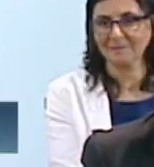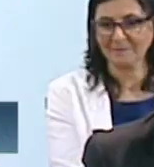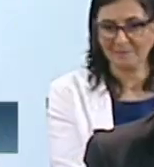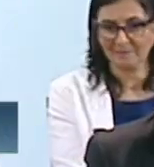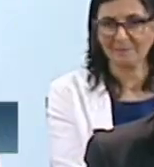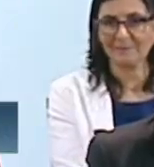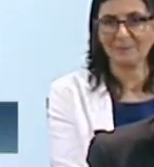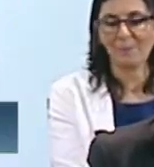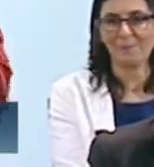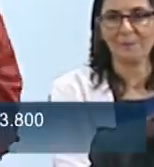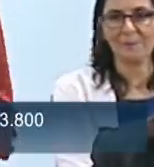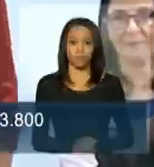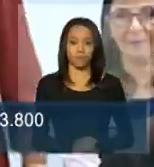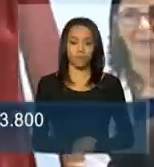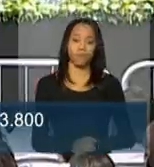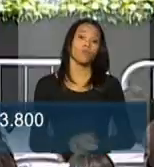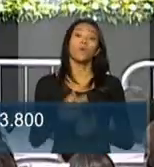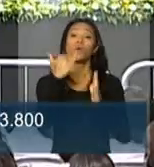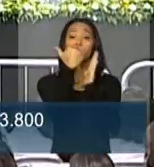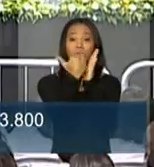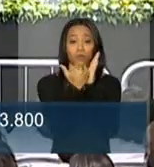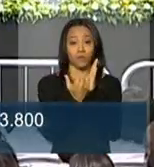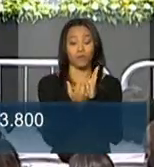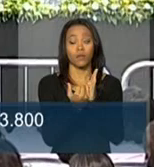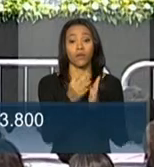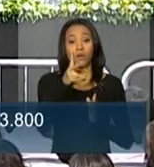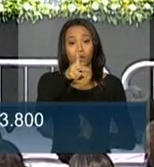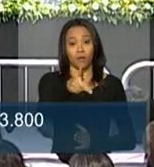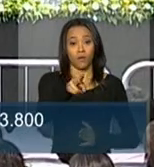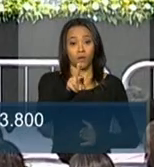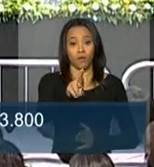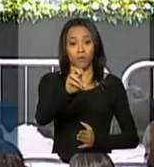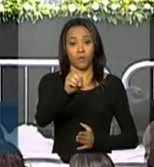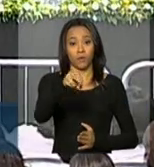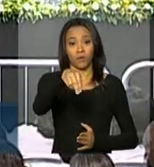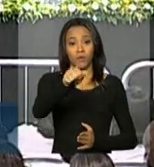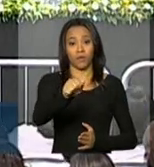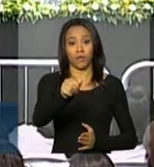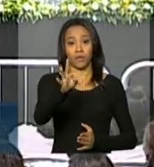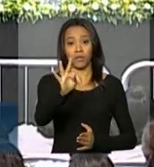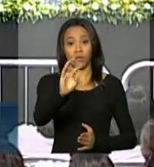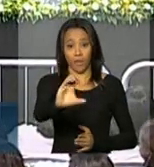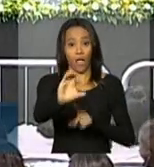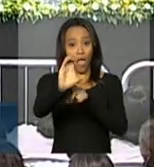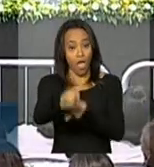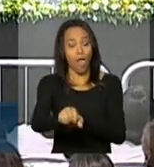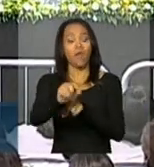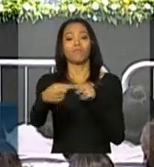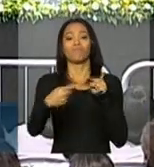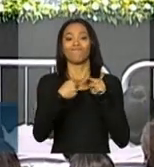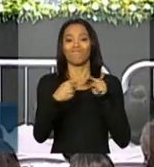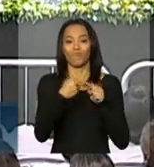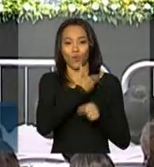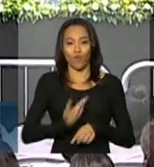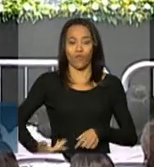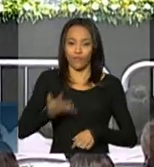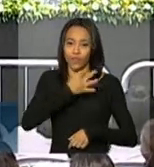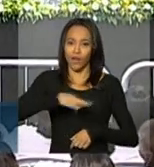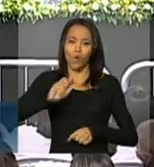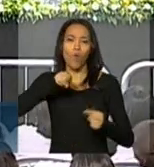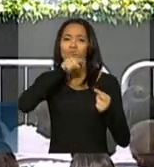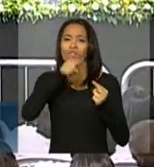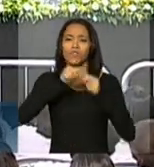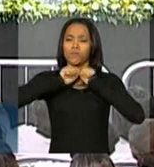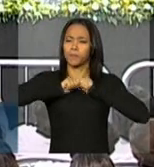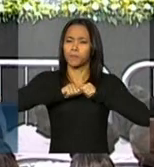O Pronatec é um programa do governo federal que tem como principal objetivo expandir, interiorizar e